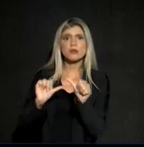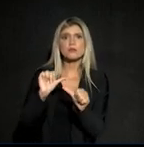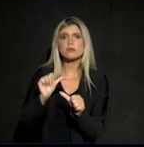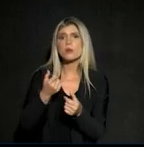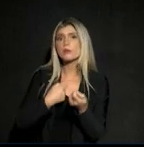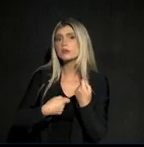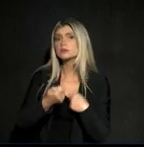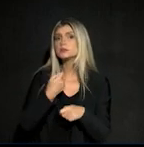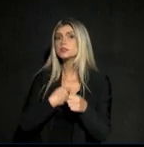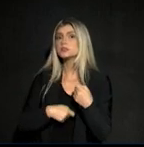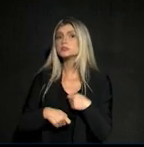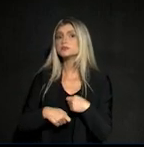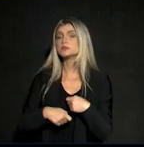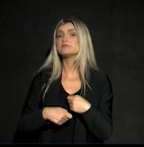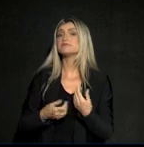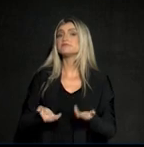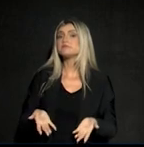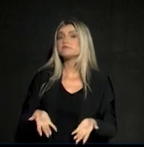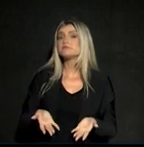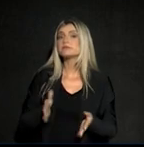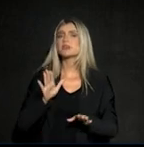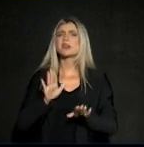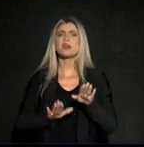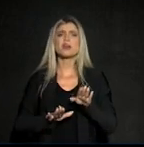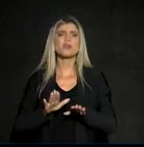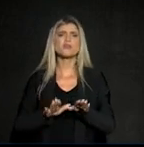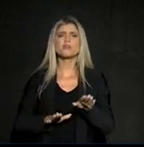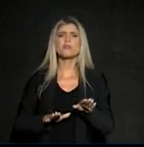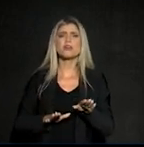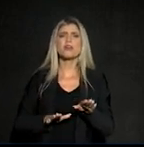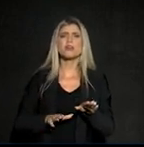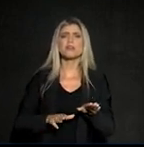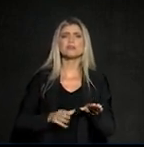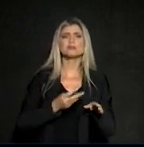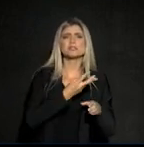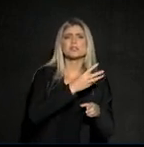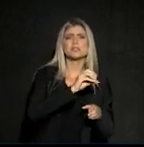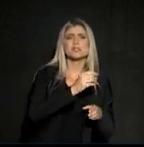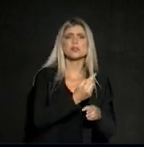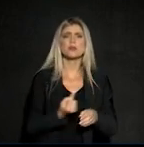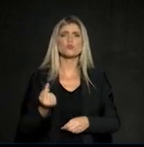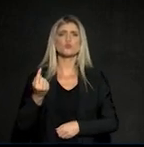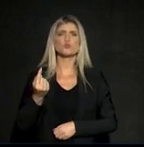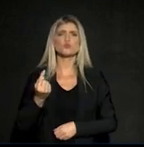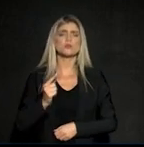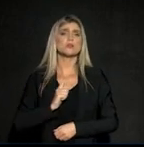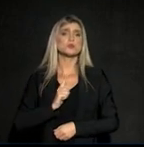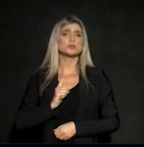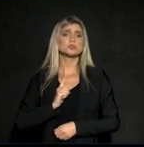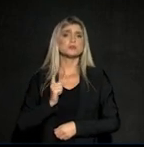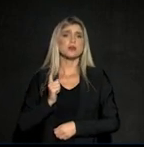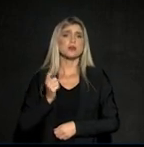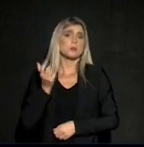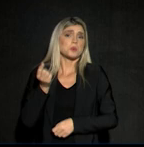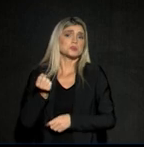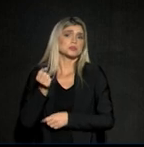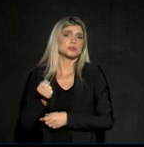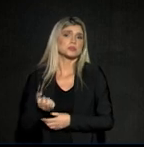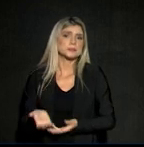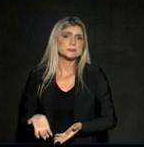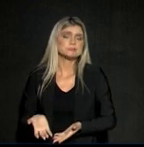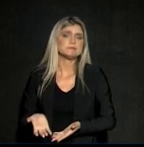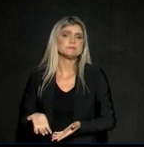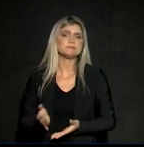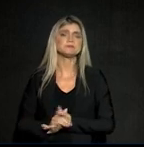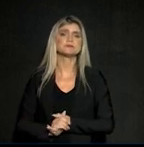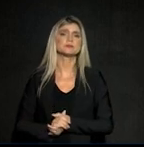taxa de reposição de talvez 30 para um quando você tiver aposentadoria do quadro de servidores E